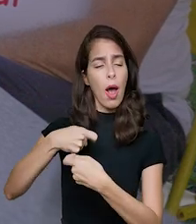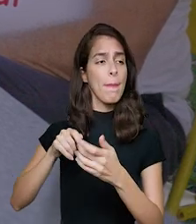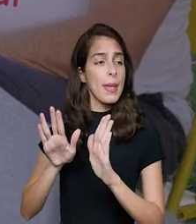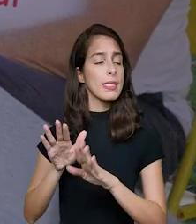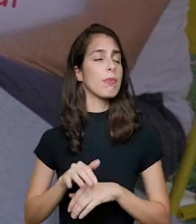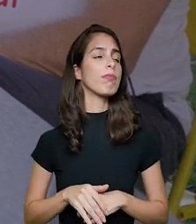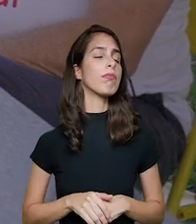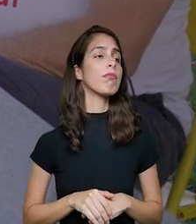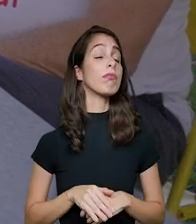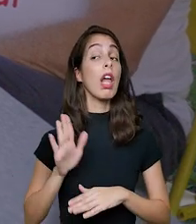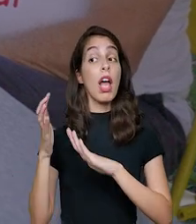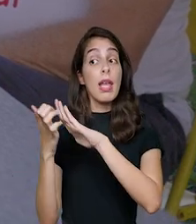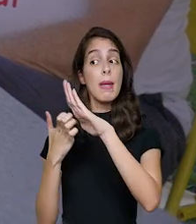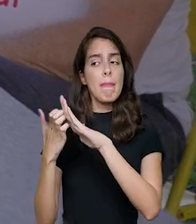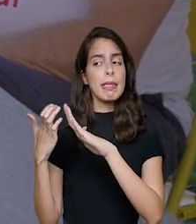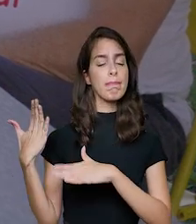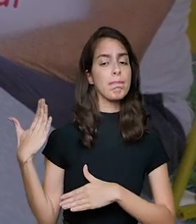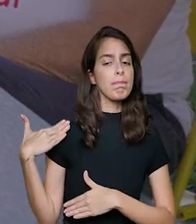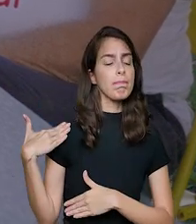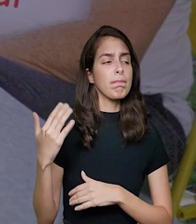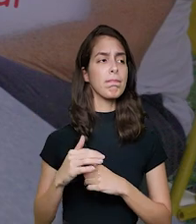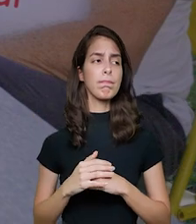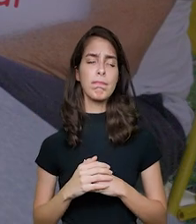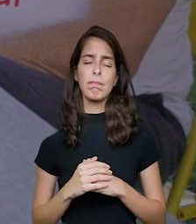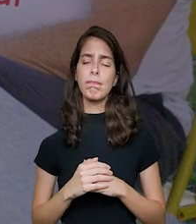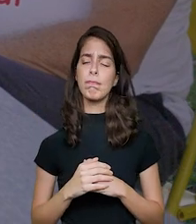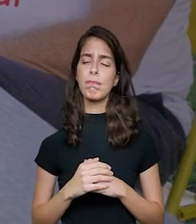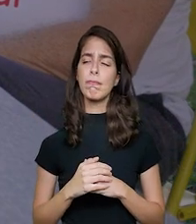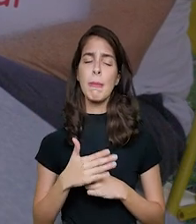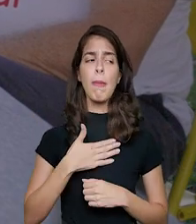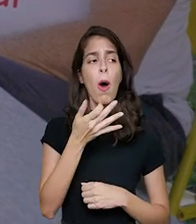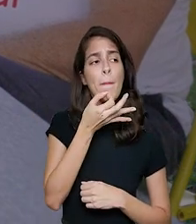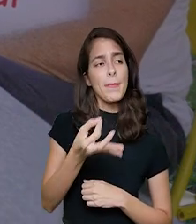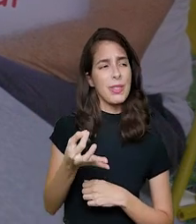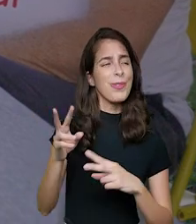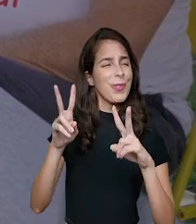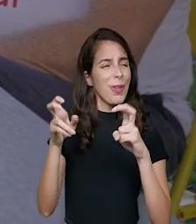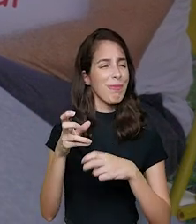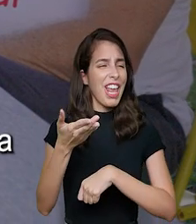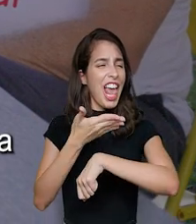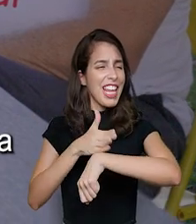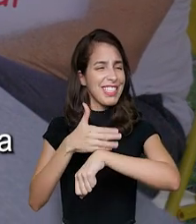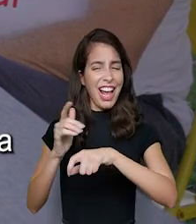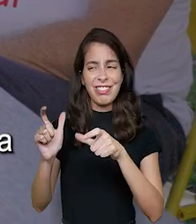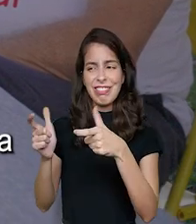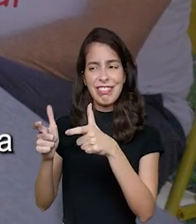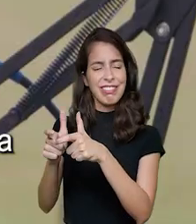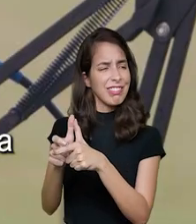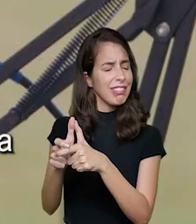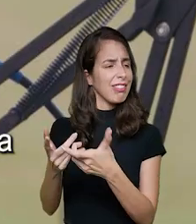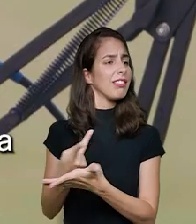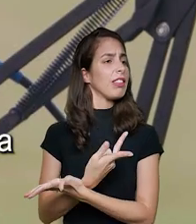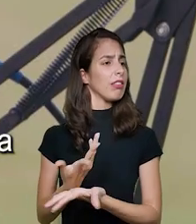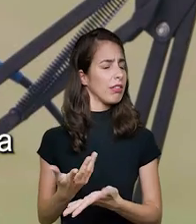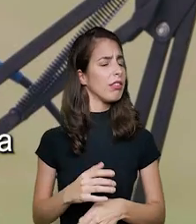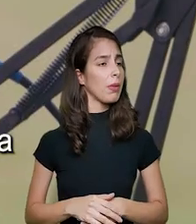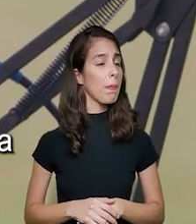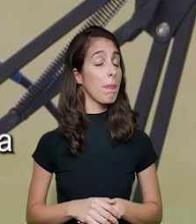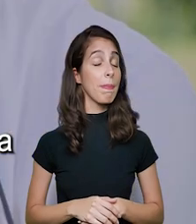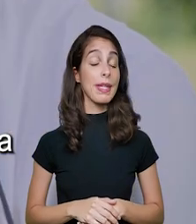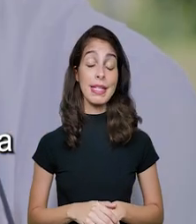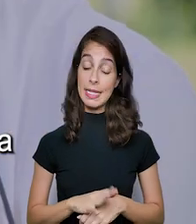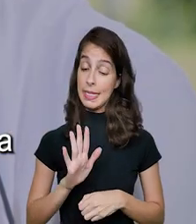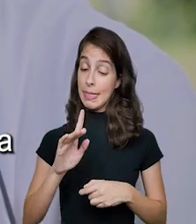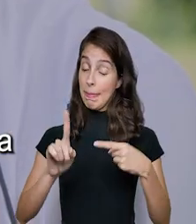que o que que eu penso sobre isso eu falei duas coisas primeiro que a juventude mudou sim as pessoas